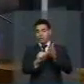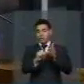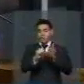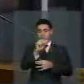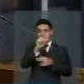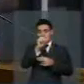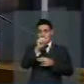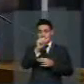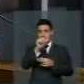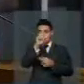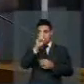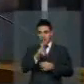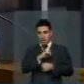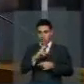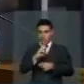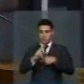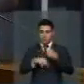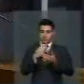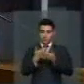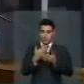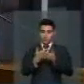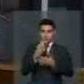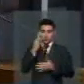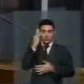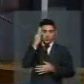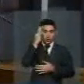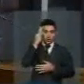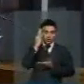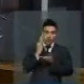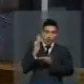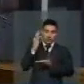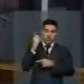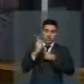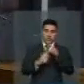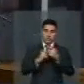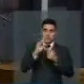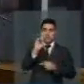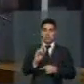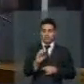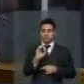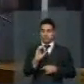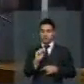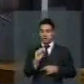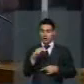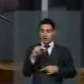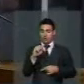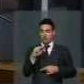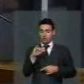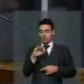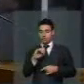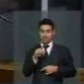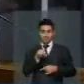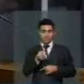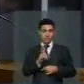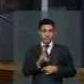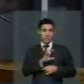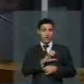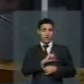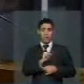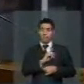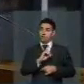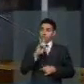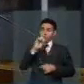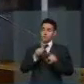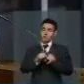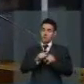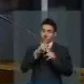padre, estudou teologia e mais tarde direito canônico. O amor de Vicente a Deus e aos pobres